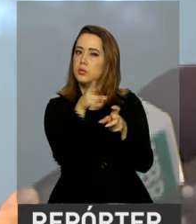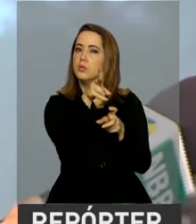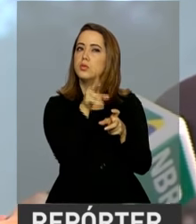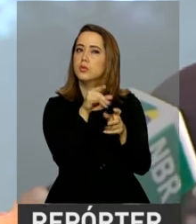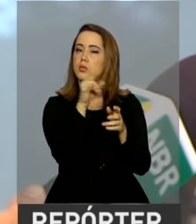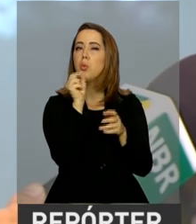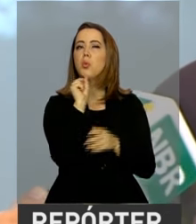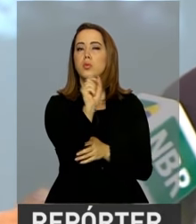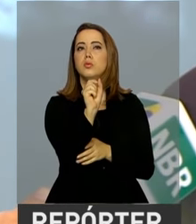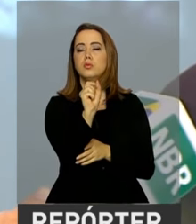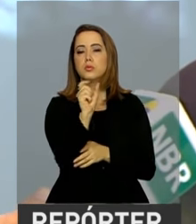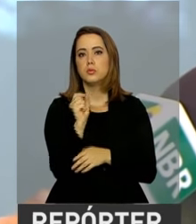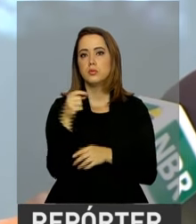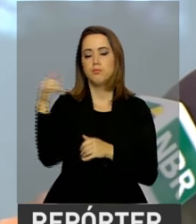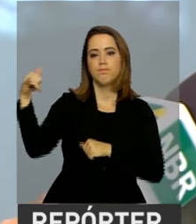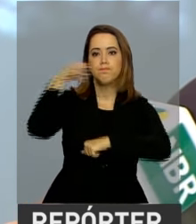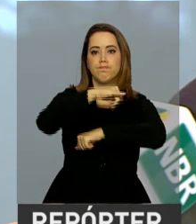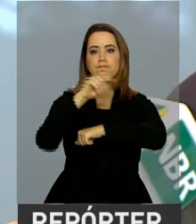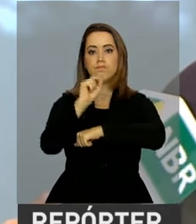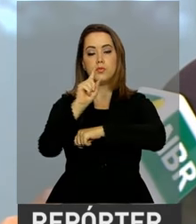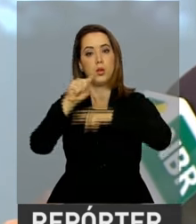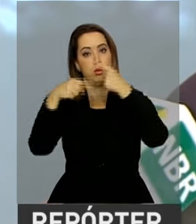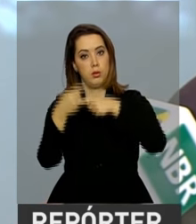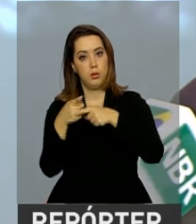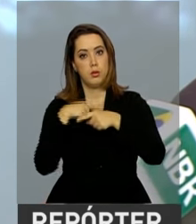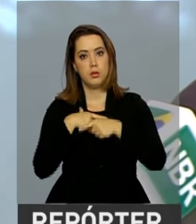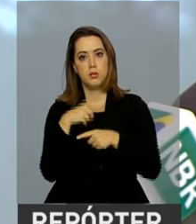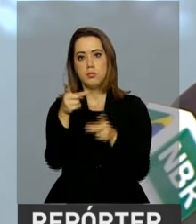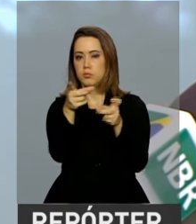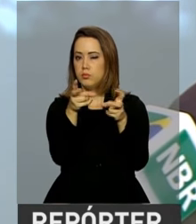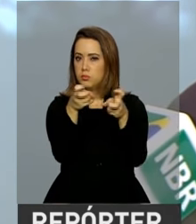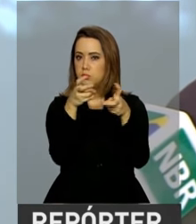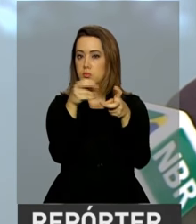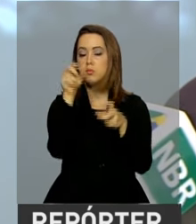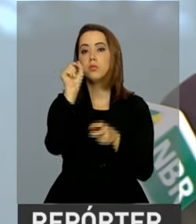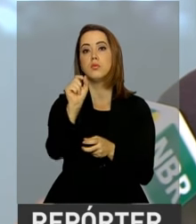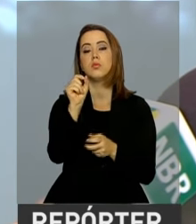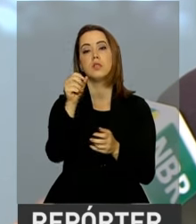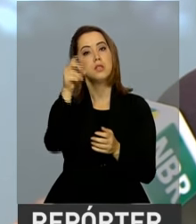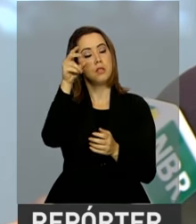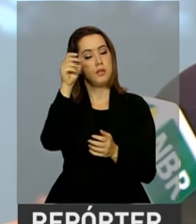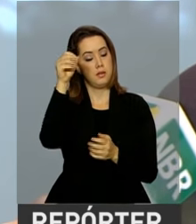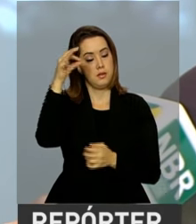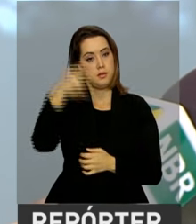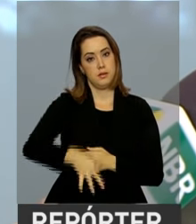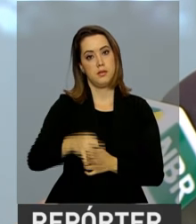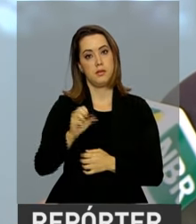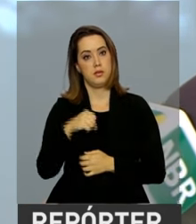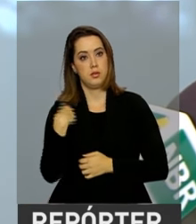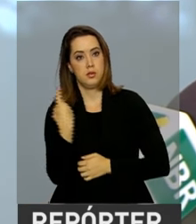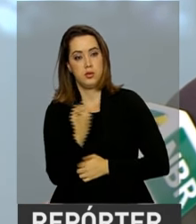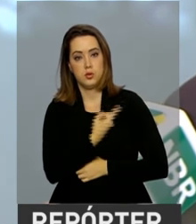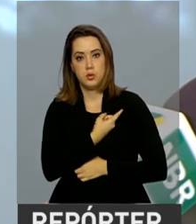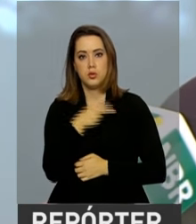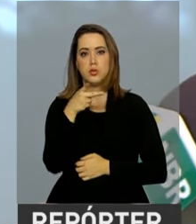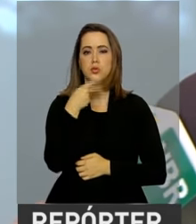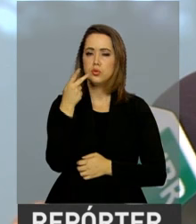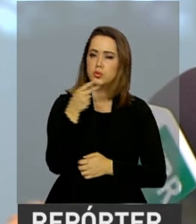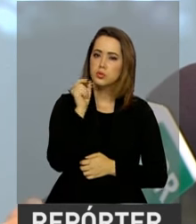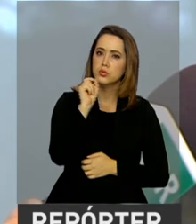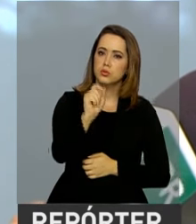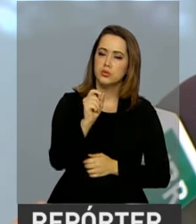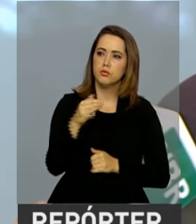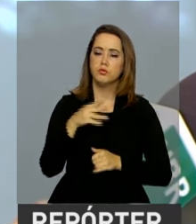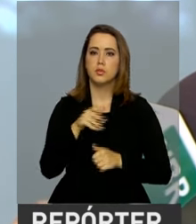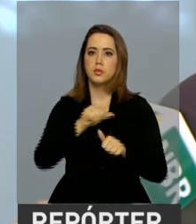trata. A partir do momento que ela é identificada, nós fazemos, caso seja de interesse da Defesa Aérea, fazemos uma modificação de rota, né, depois